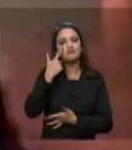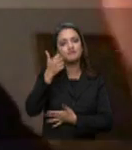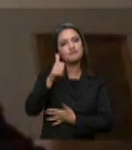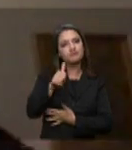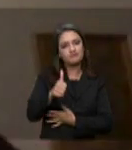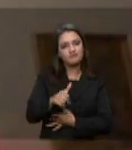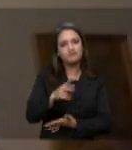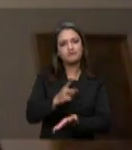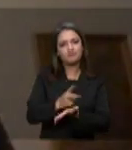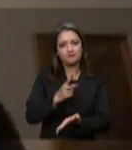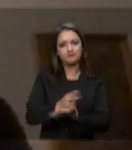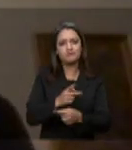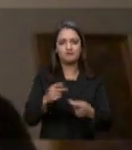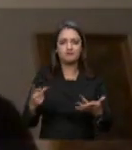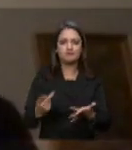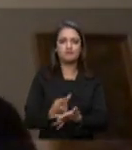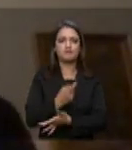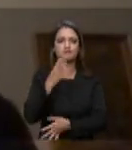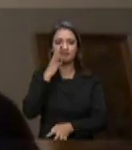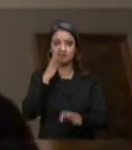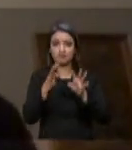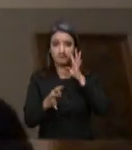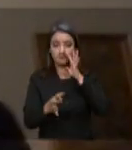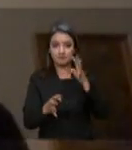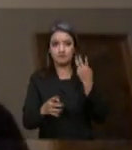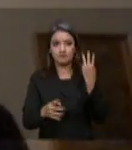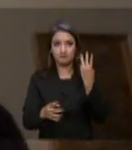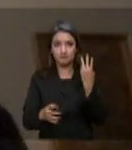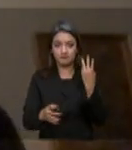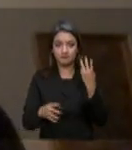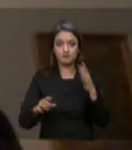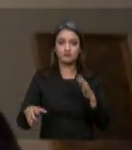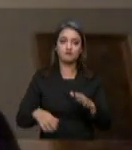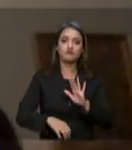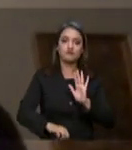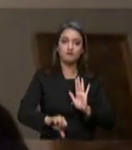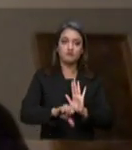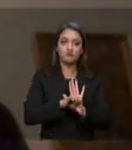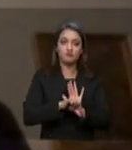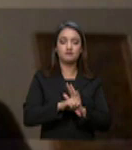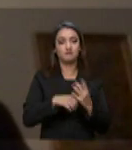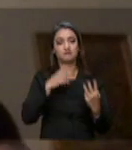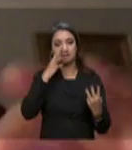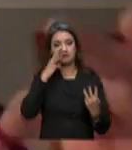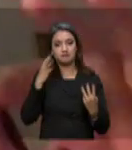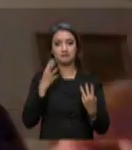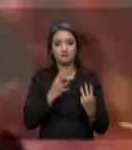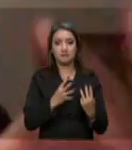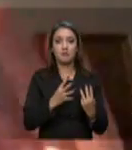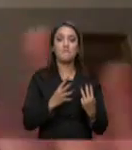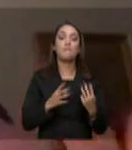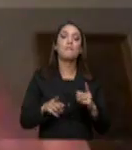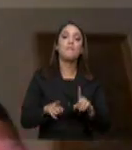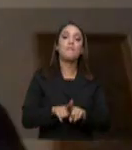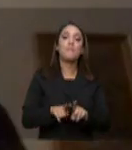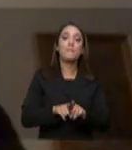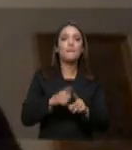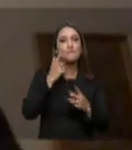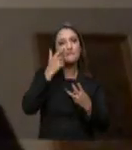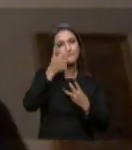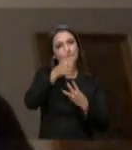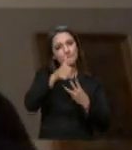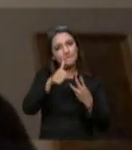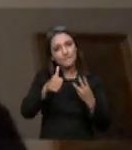fatos acusação dos três crimes Como já salientei e faça o registro